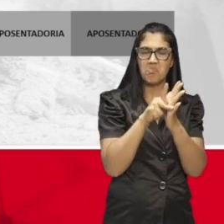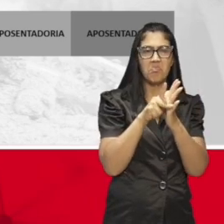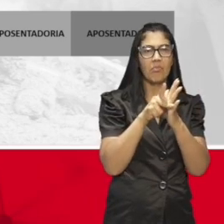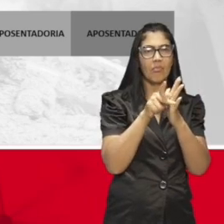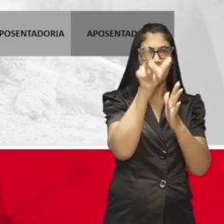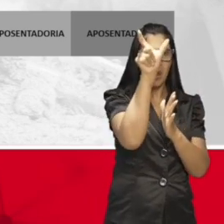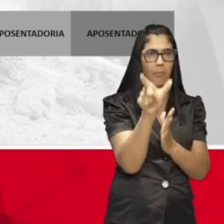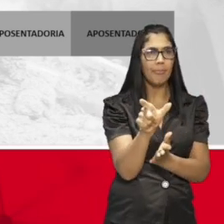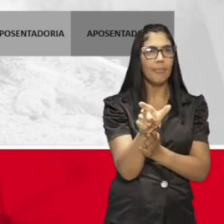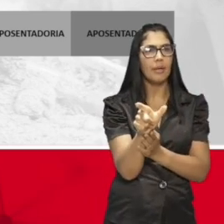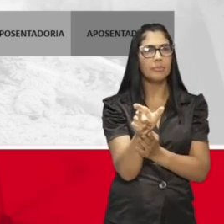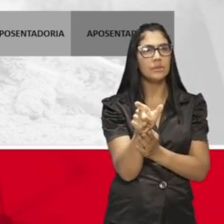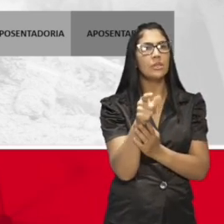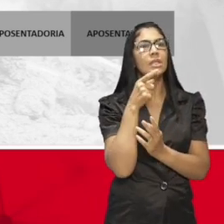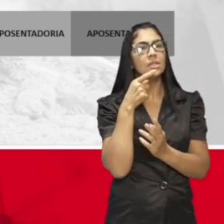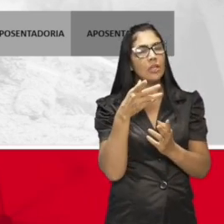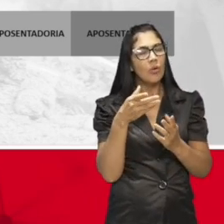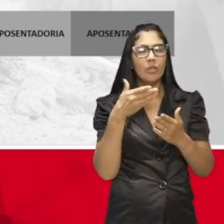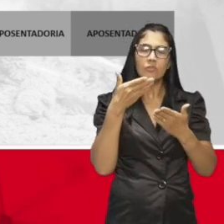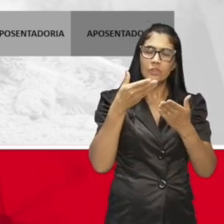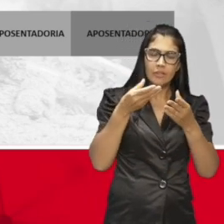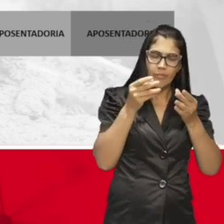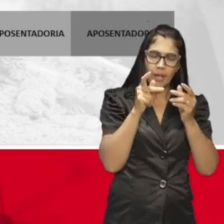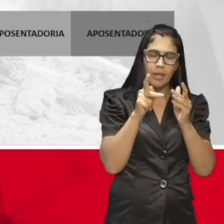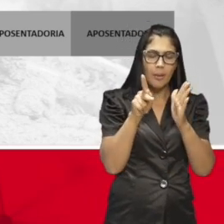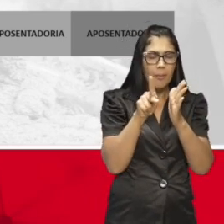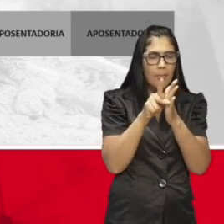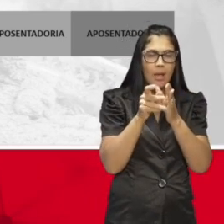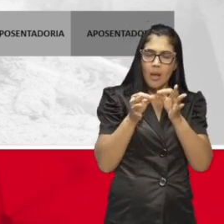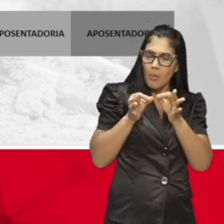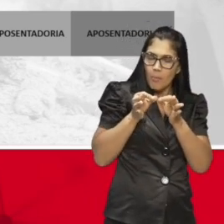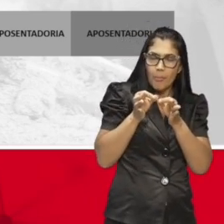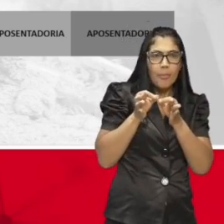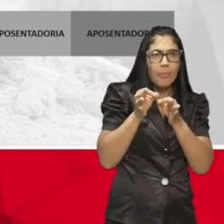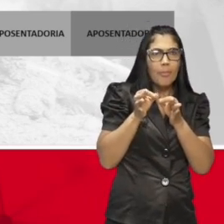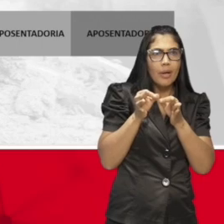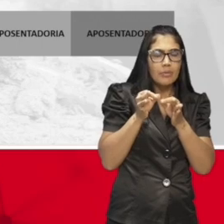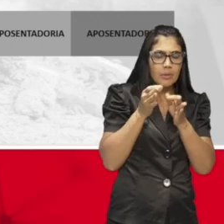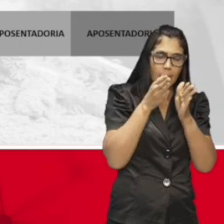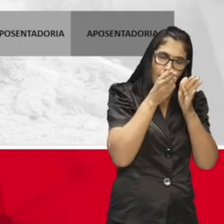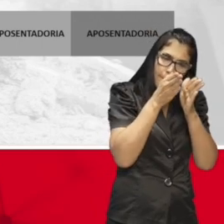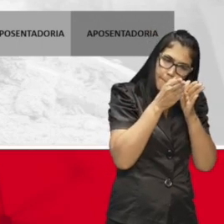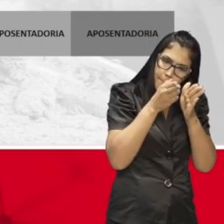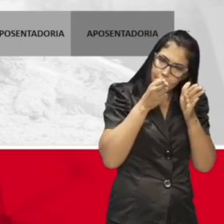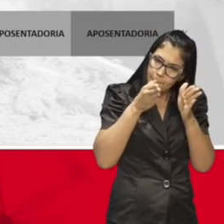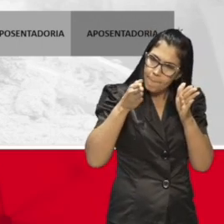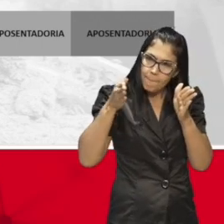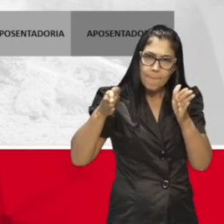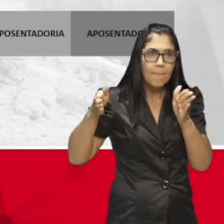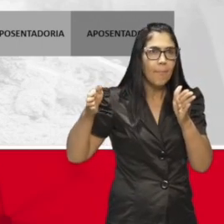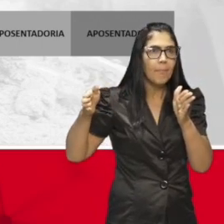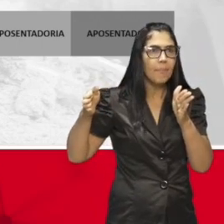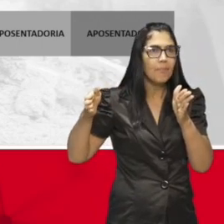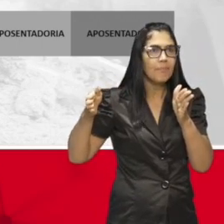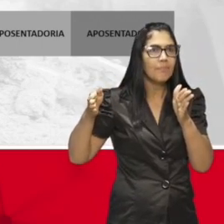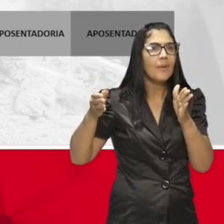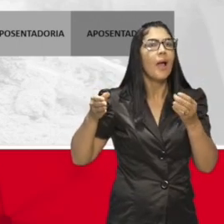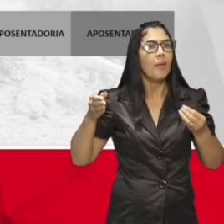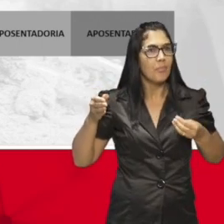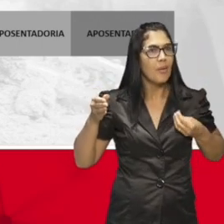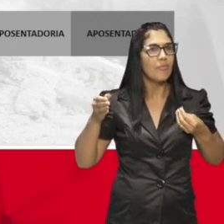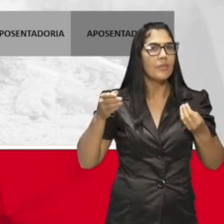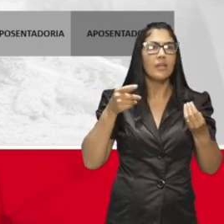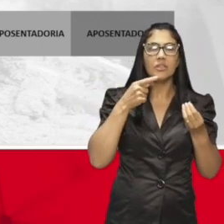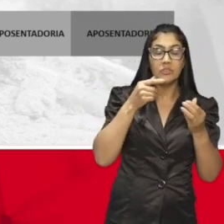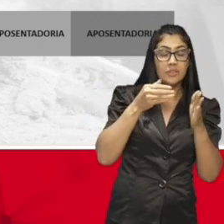você vai construindo essa personalização durante cada fase da vida da pessoa, podendo colocar ou desplugar